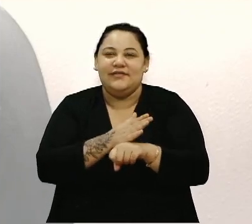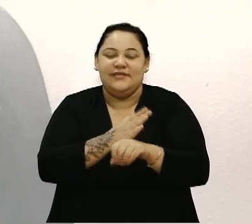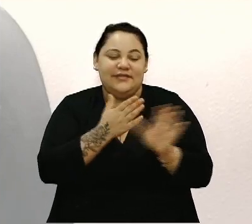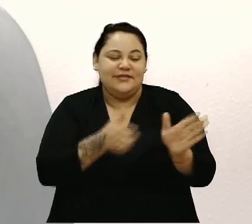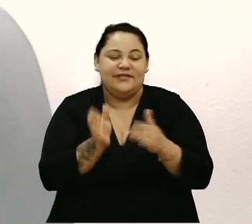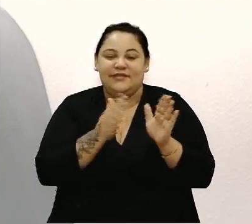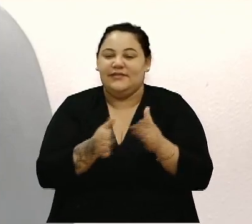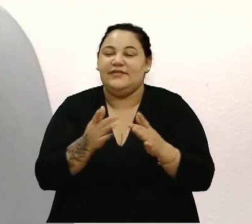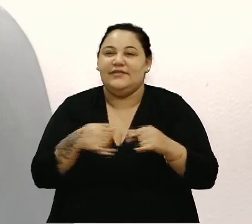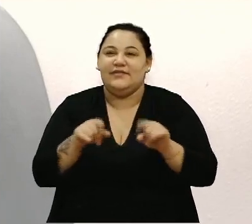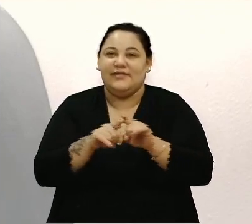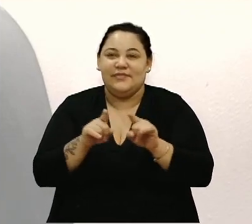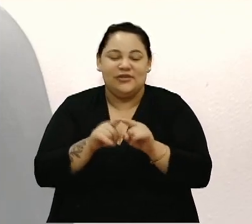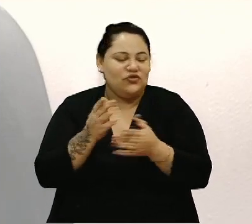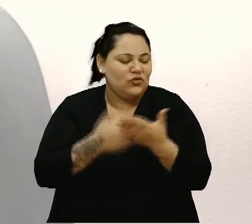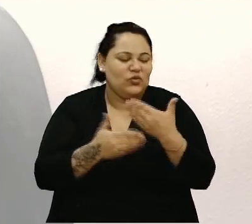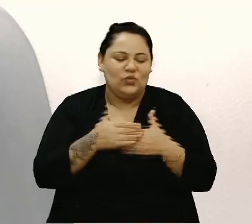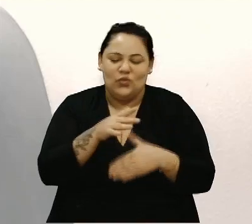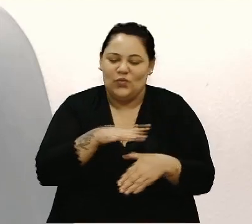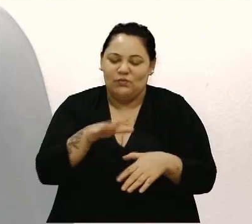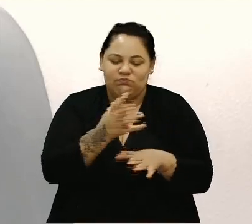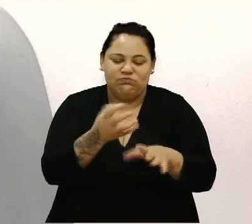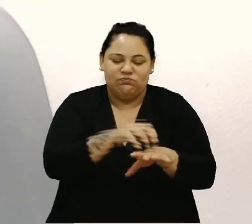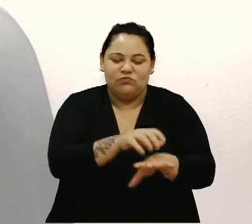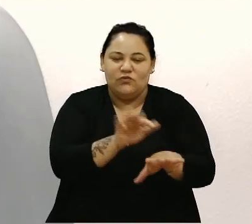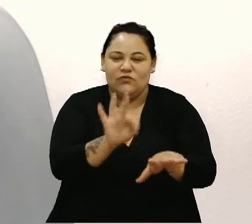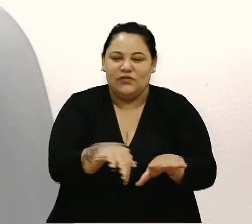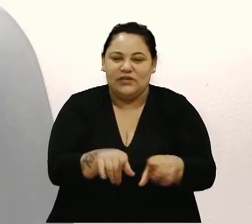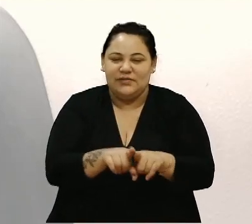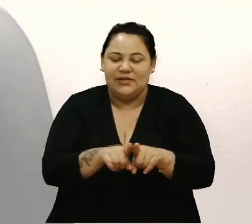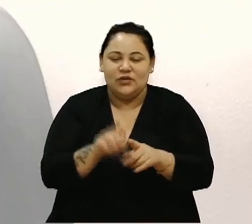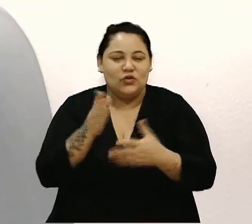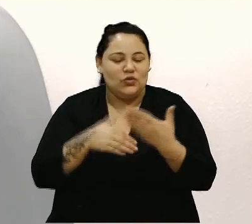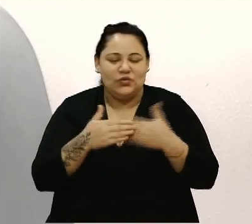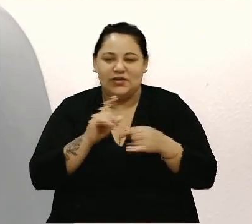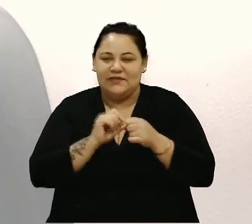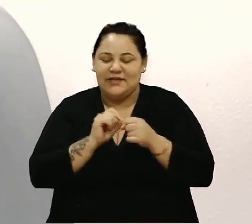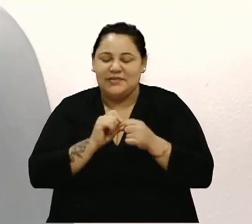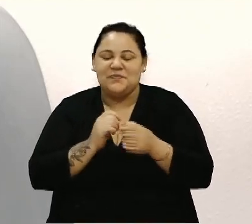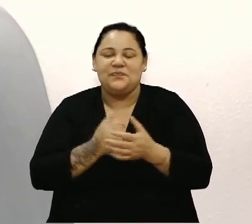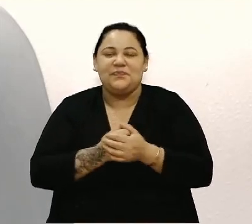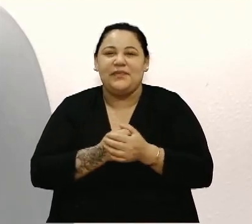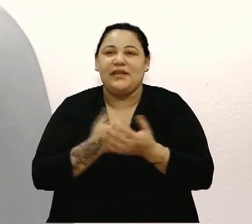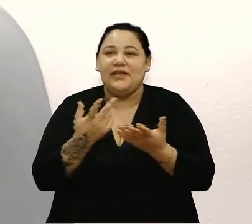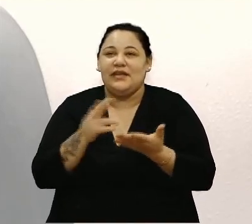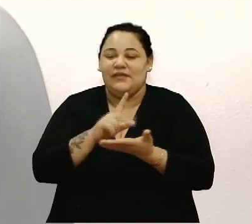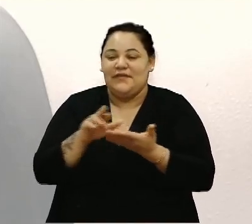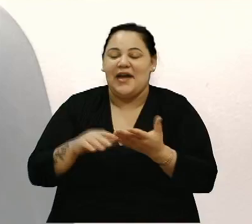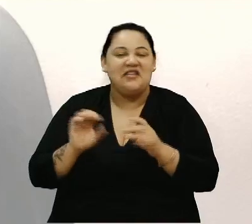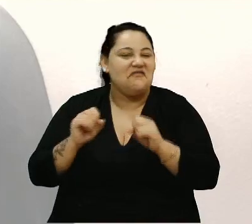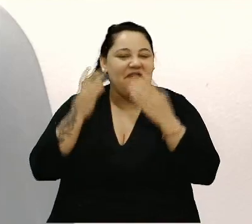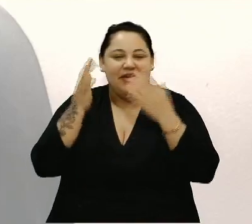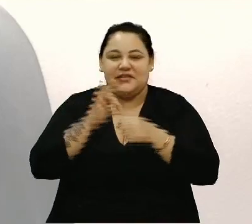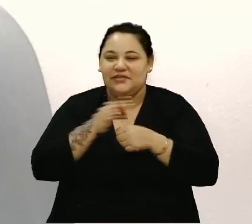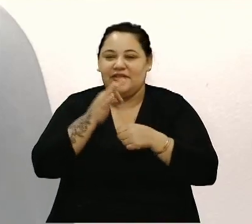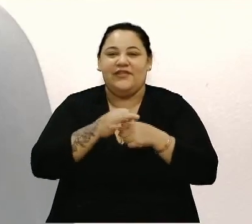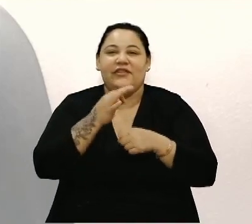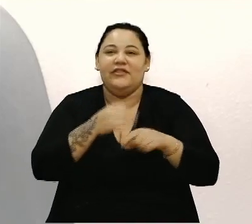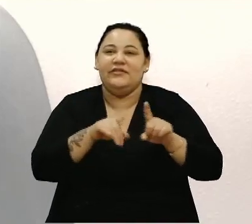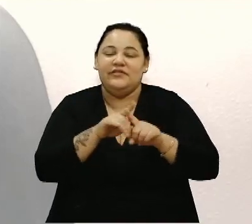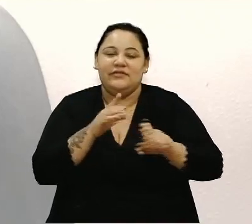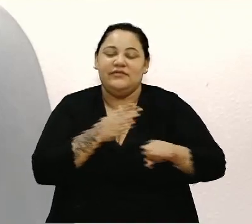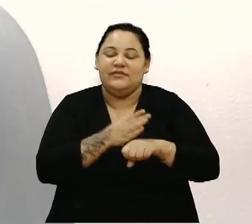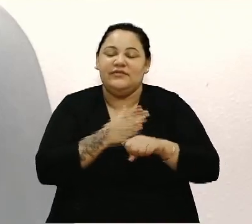produção como do carregamento final. E era isso que ele fazia. E diversas festas da uva onde a gente participou junto